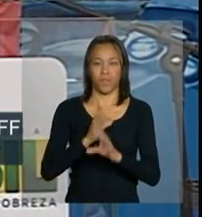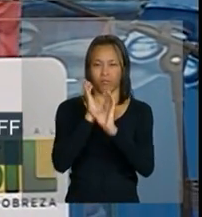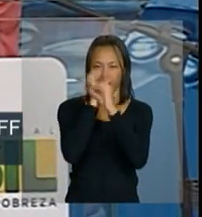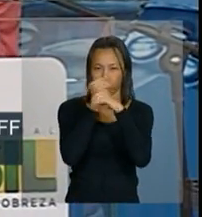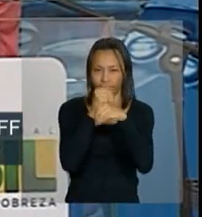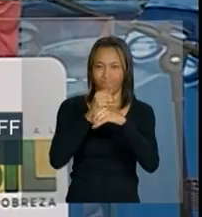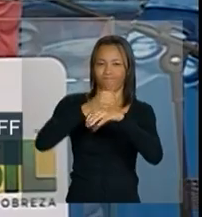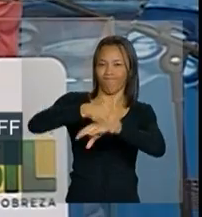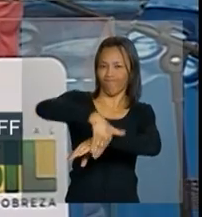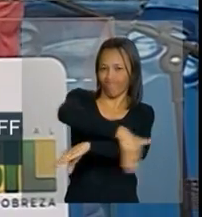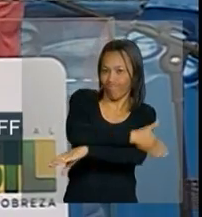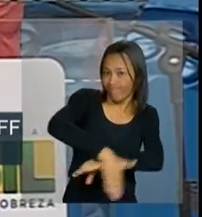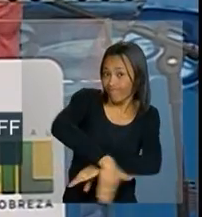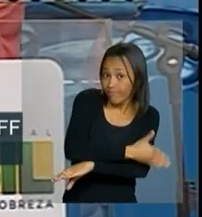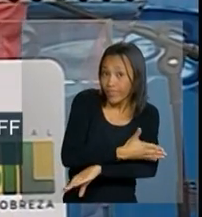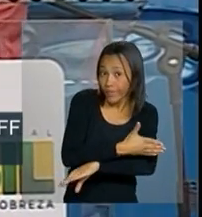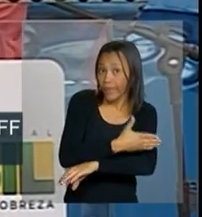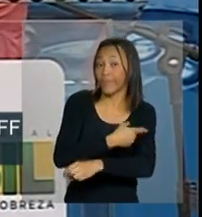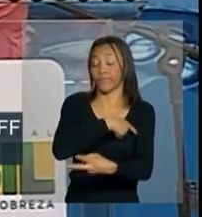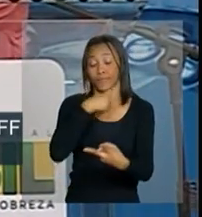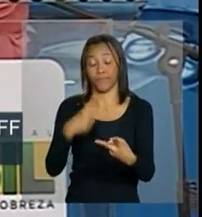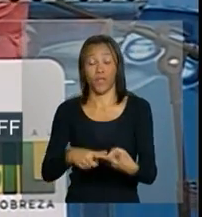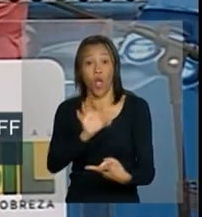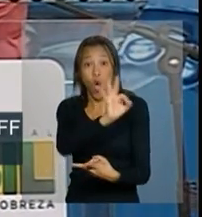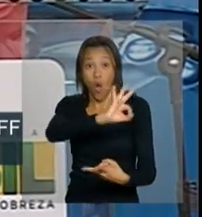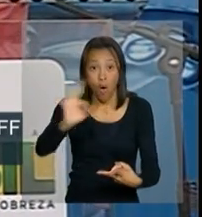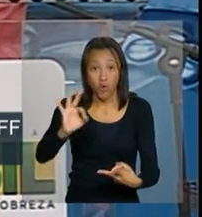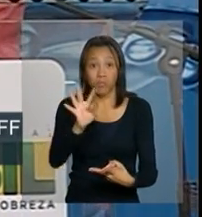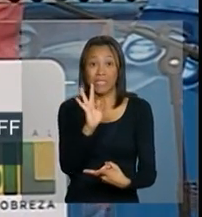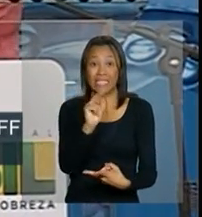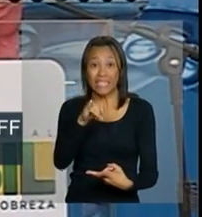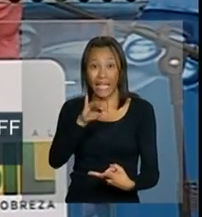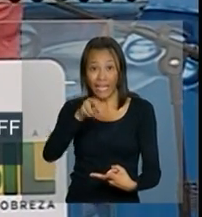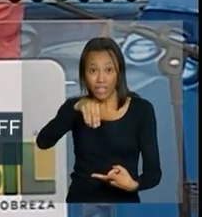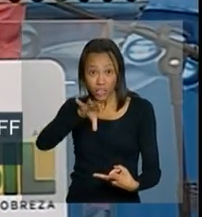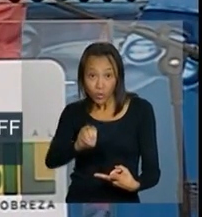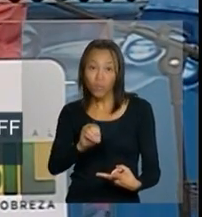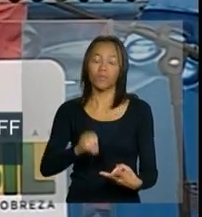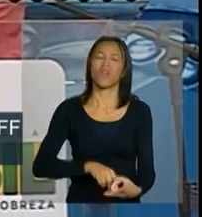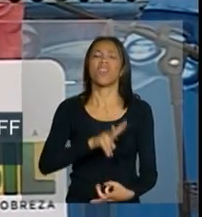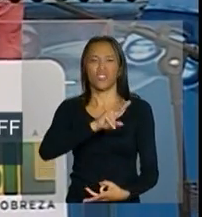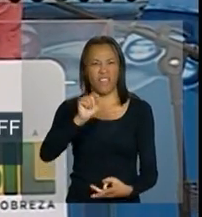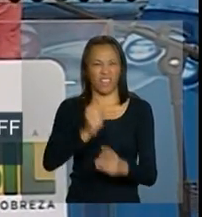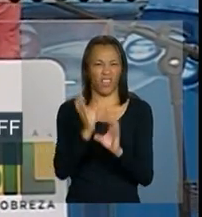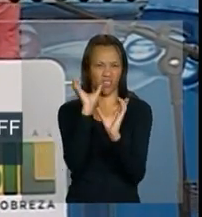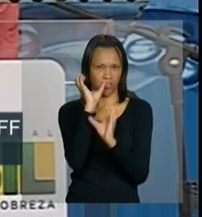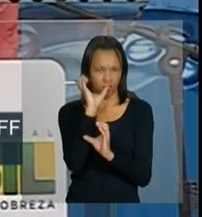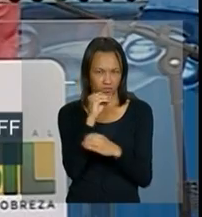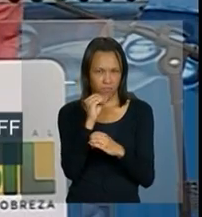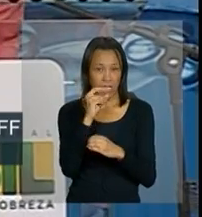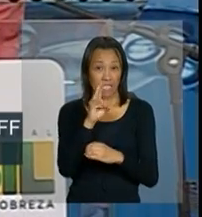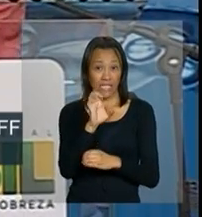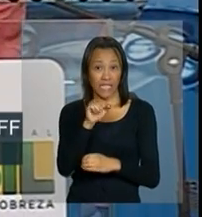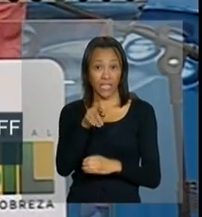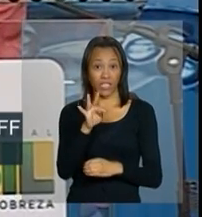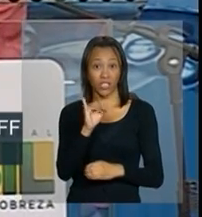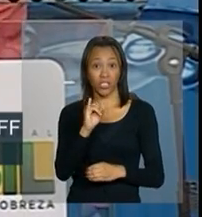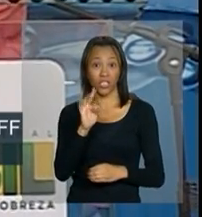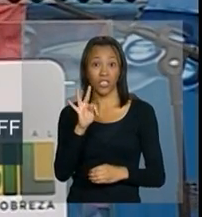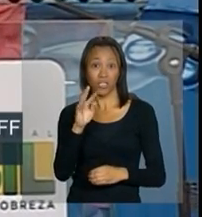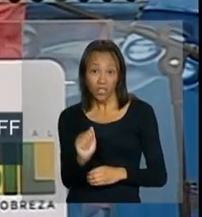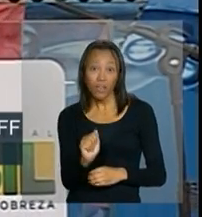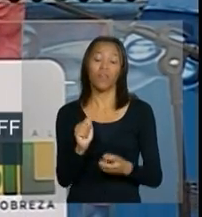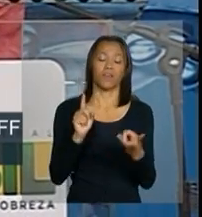engenheiros, nós vamos ter ótimos técnicos, nós vamos ter cientistas, nós vamos